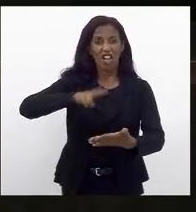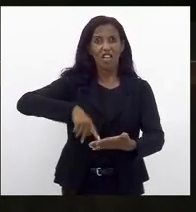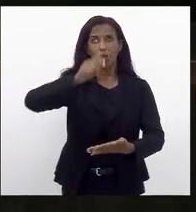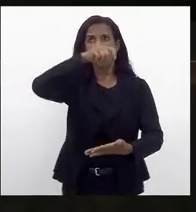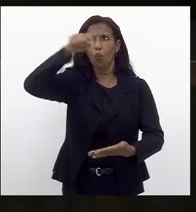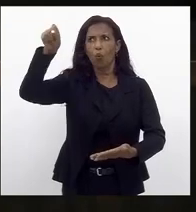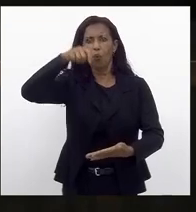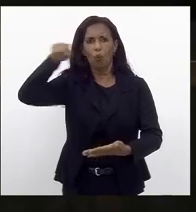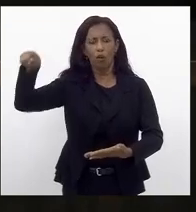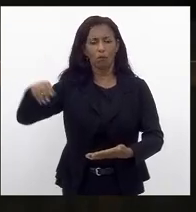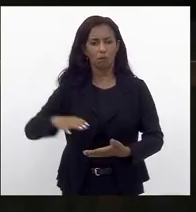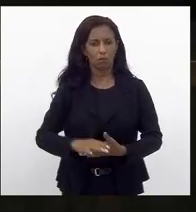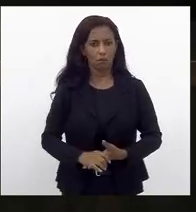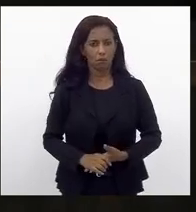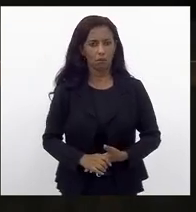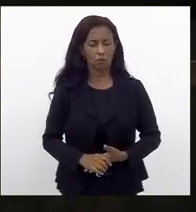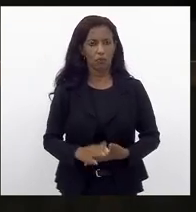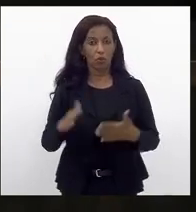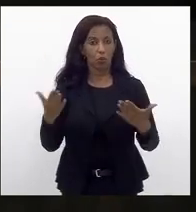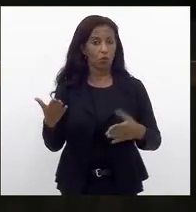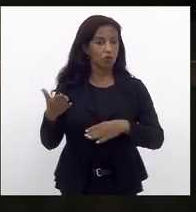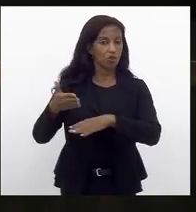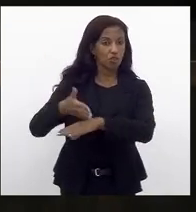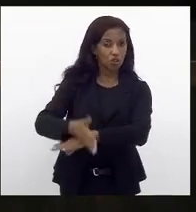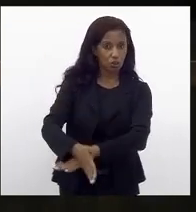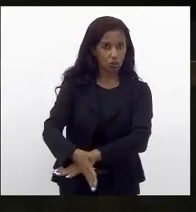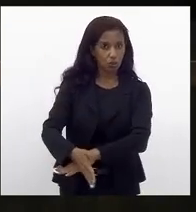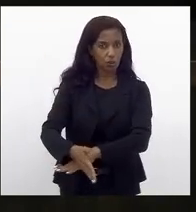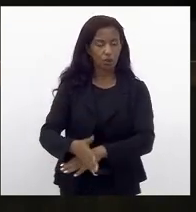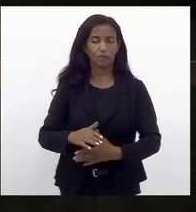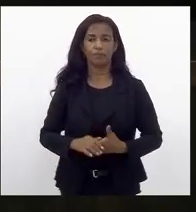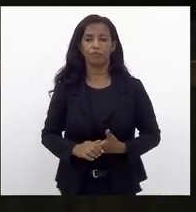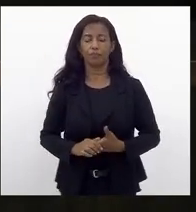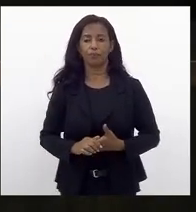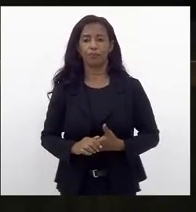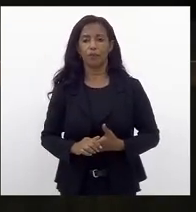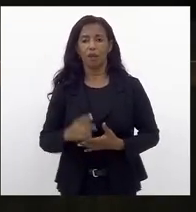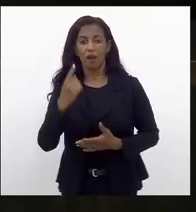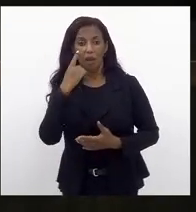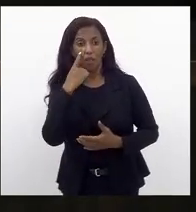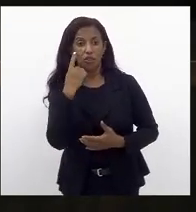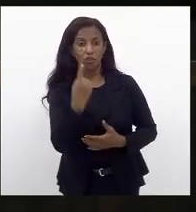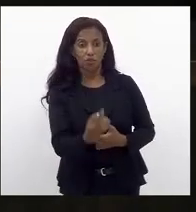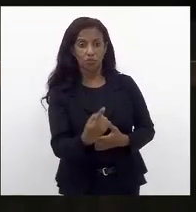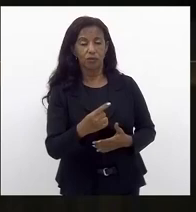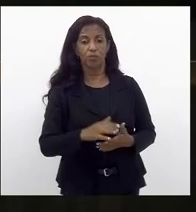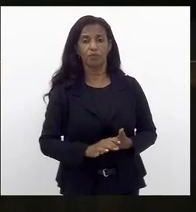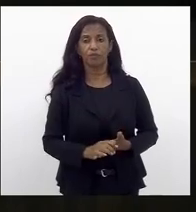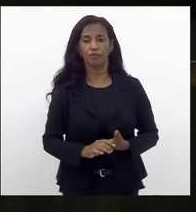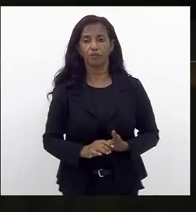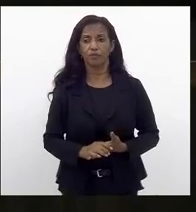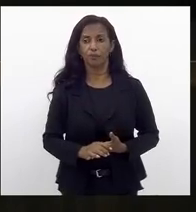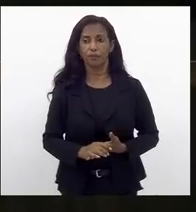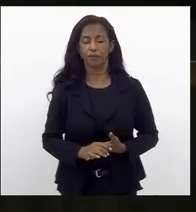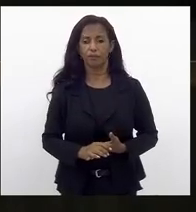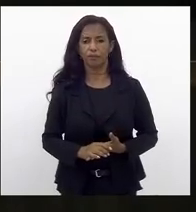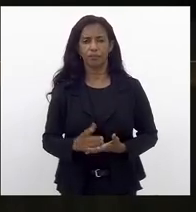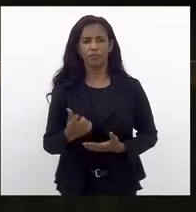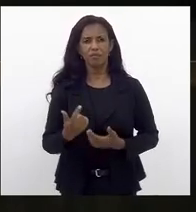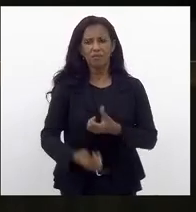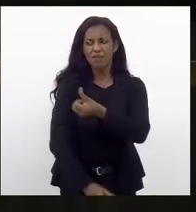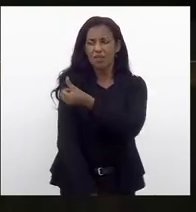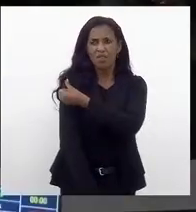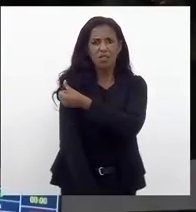45 anos e quando a gente entrou deputada Renata na máquina a gente viu e na